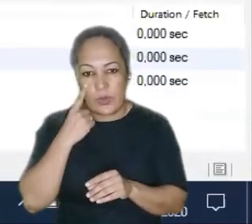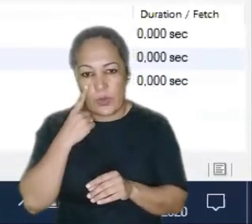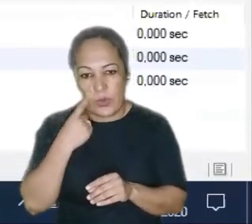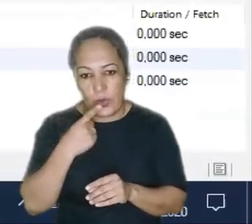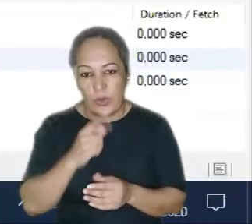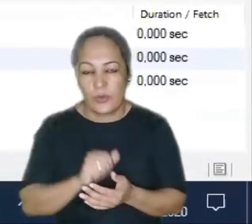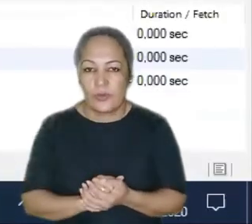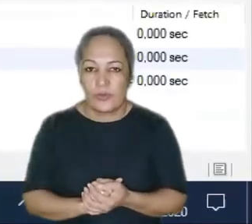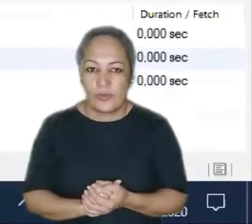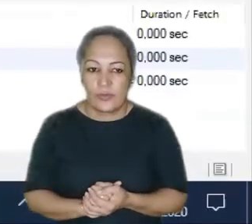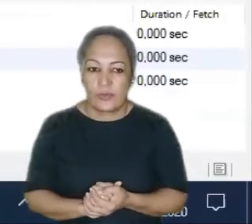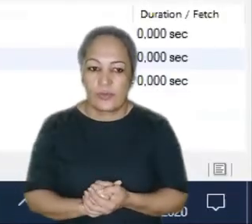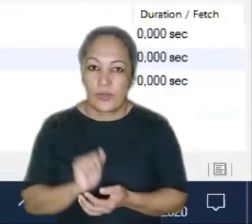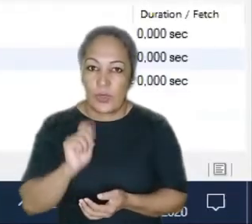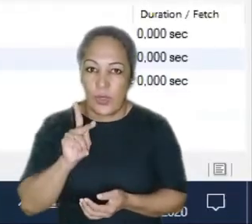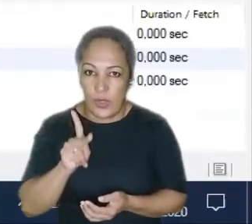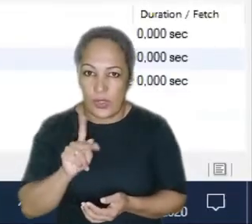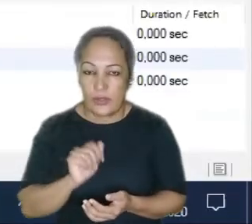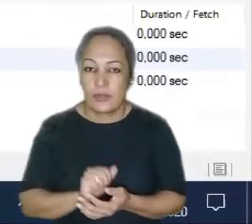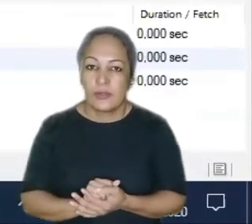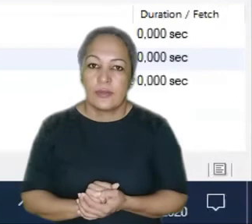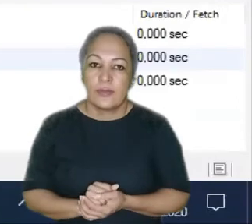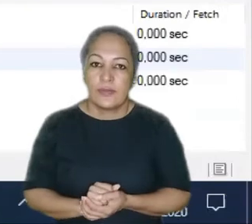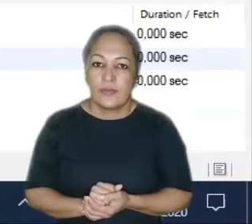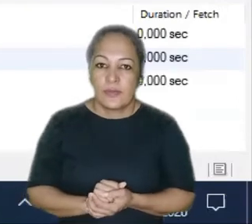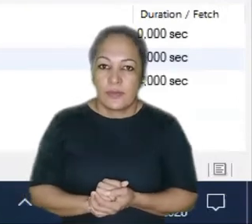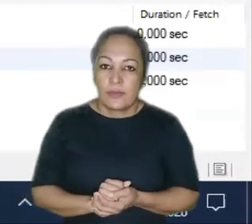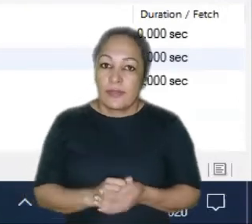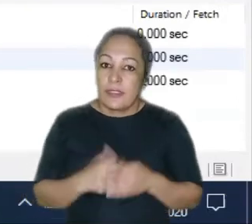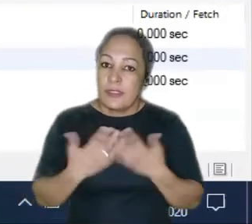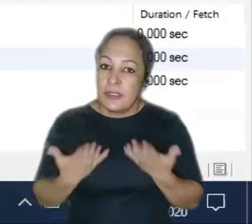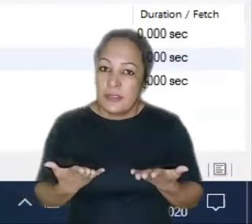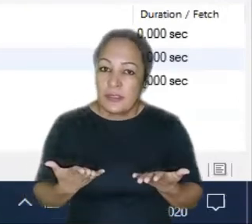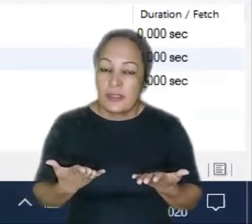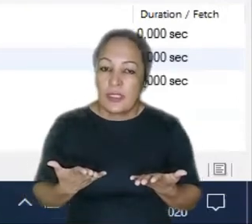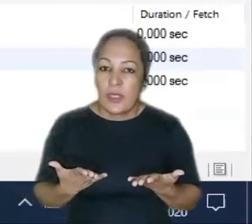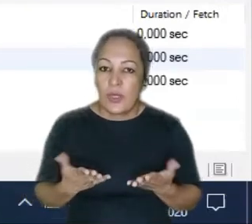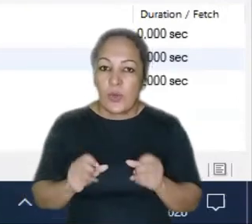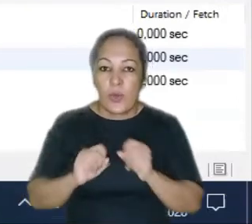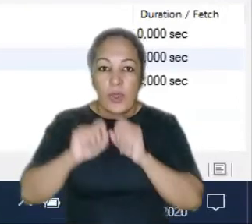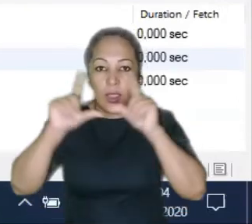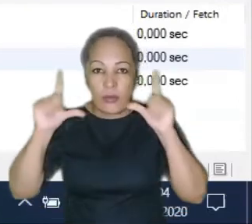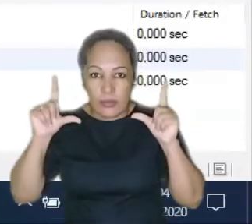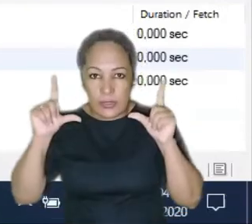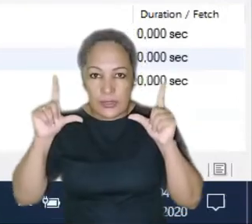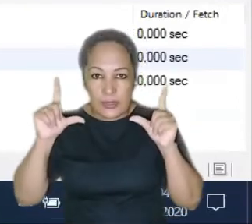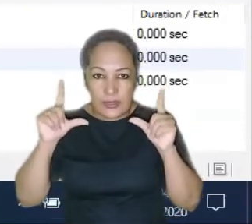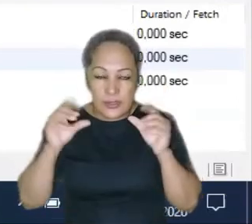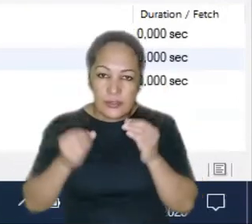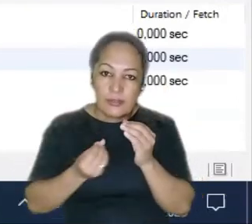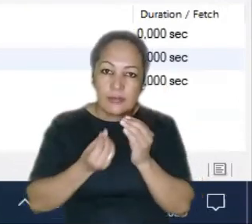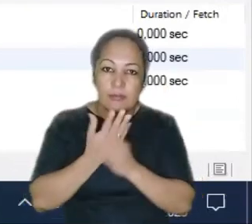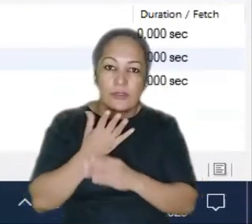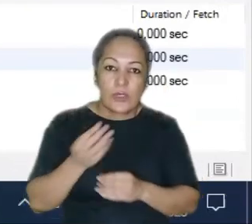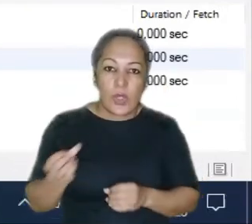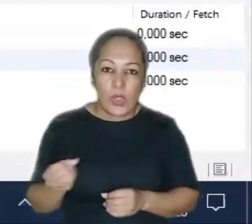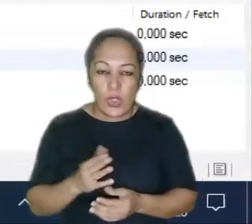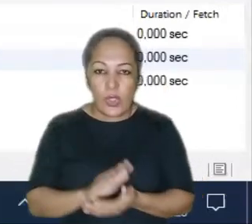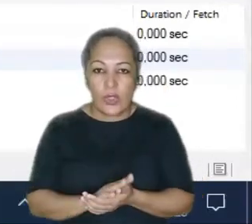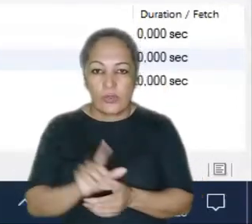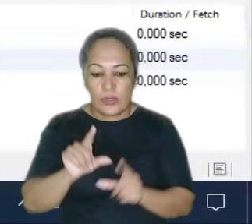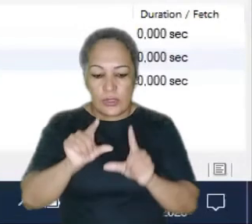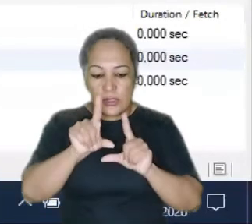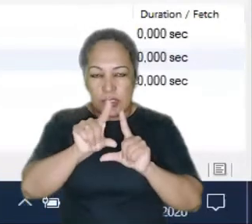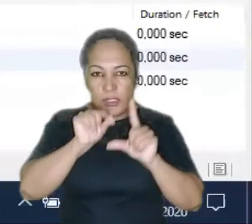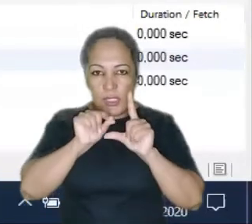tá bom? É isso, galera. Então, abrir, criar um novo script, selecionar o script, usar o